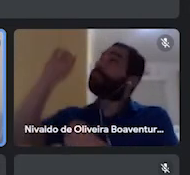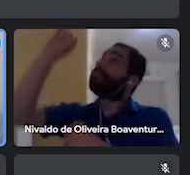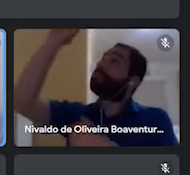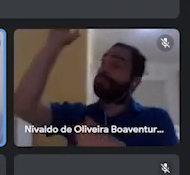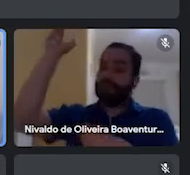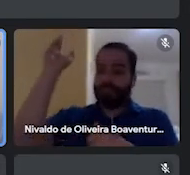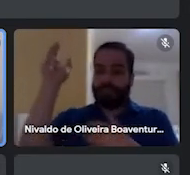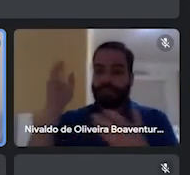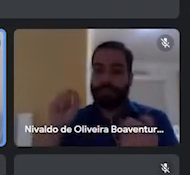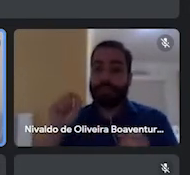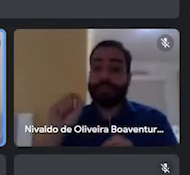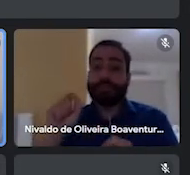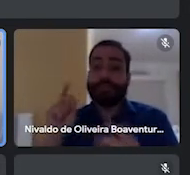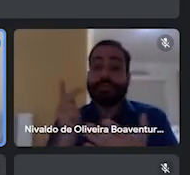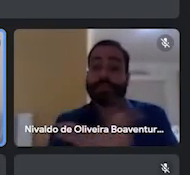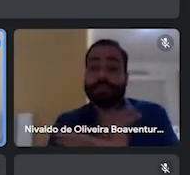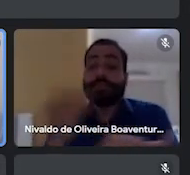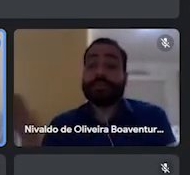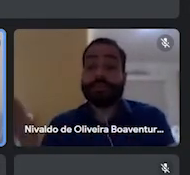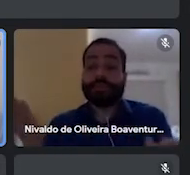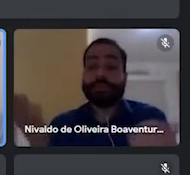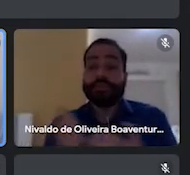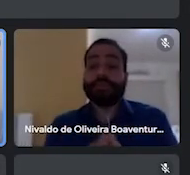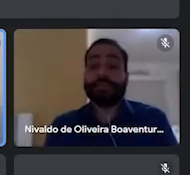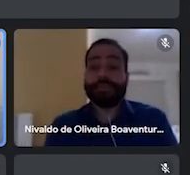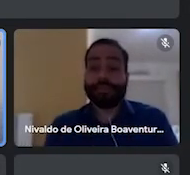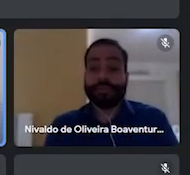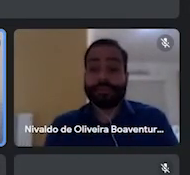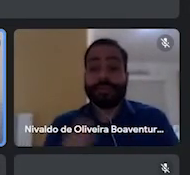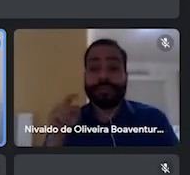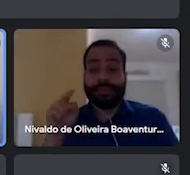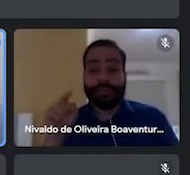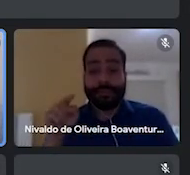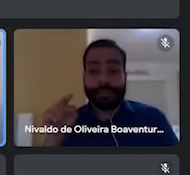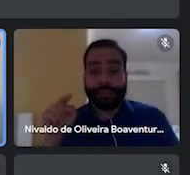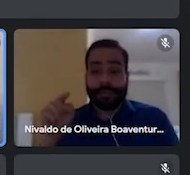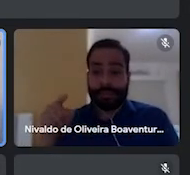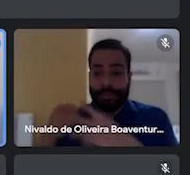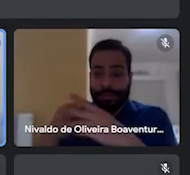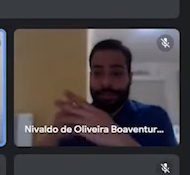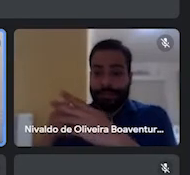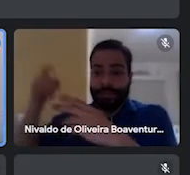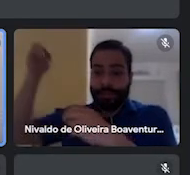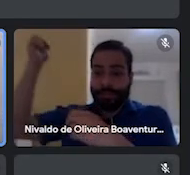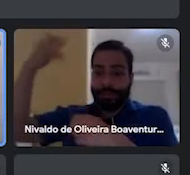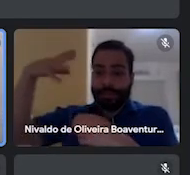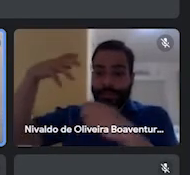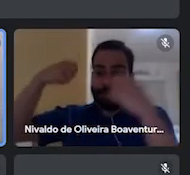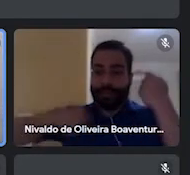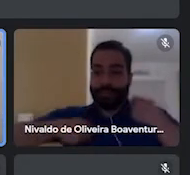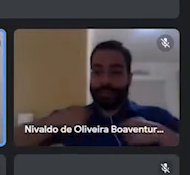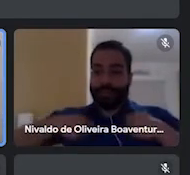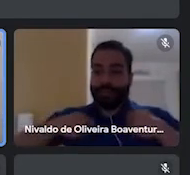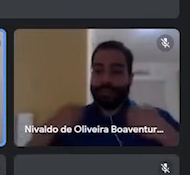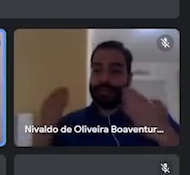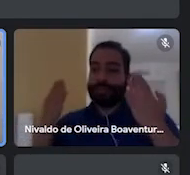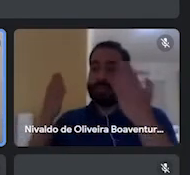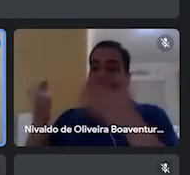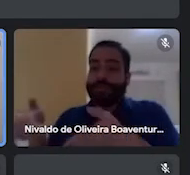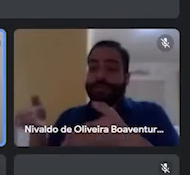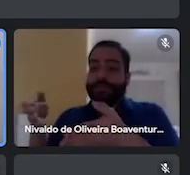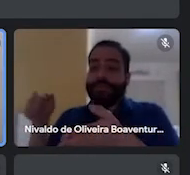Aí o que acontece? Você está lá dando a manutenção no chuveiro, aí